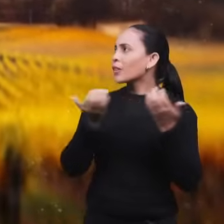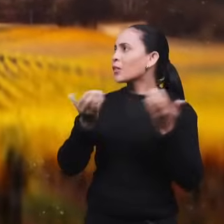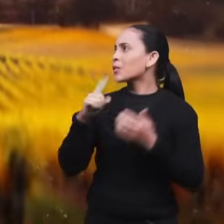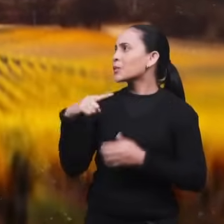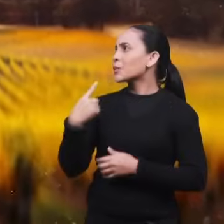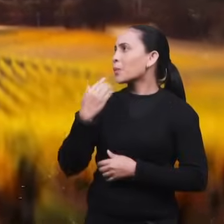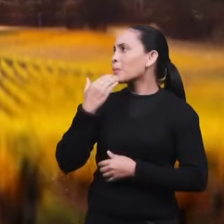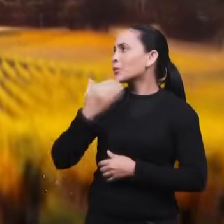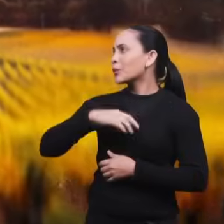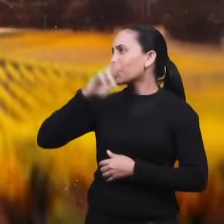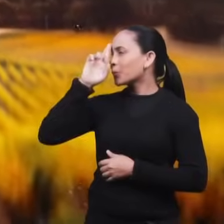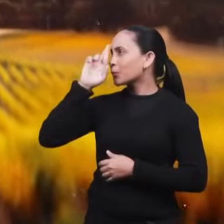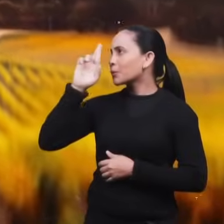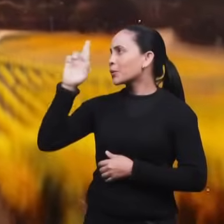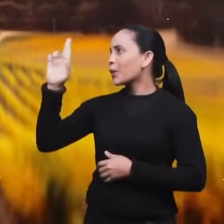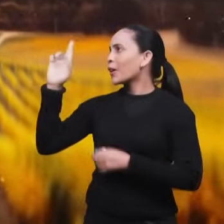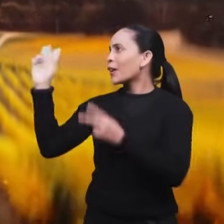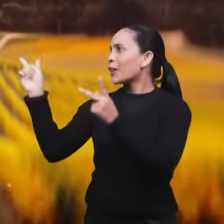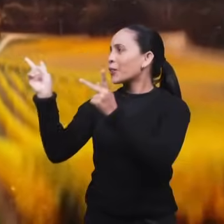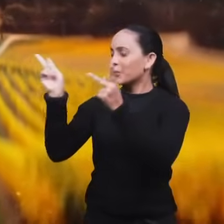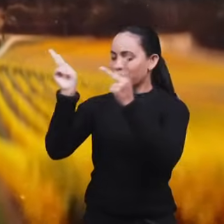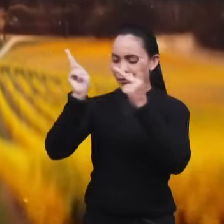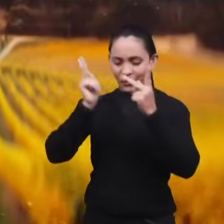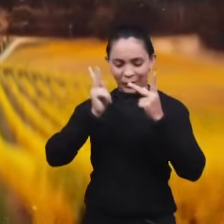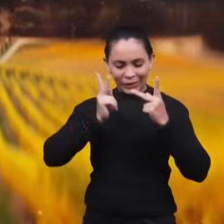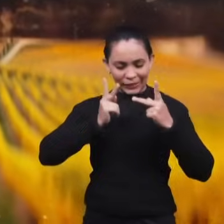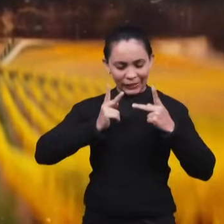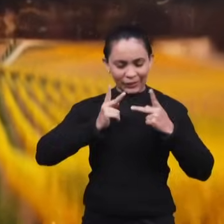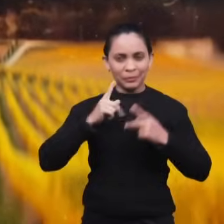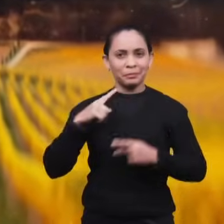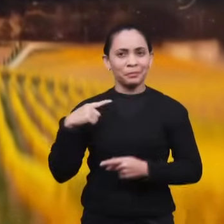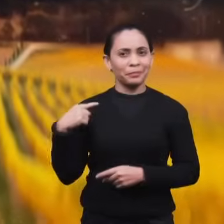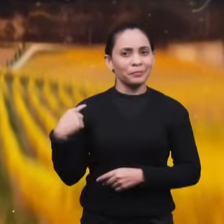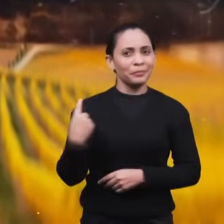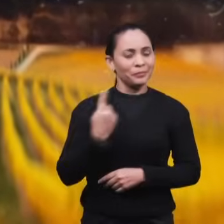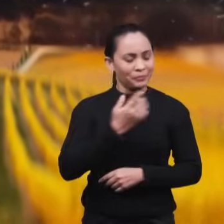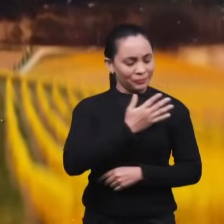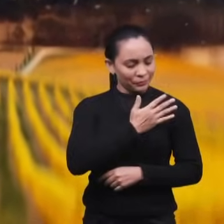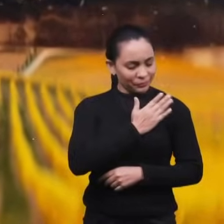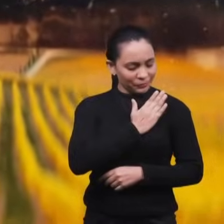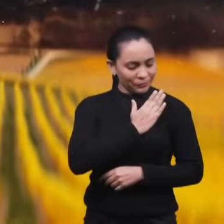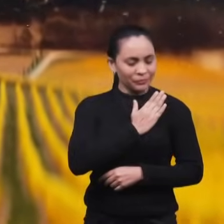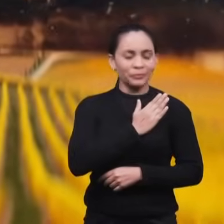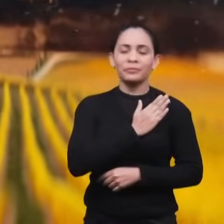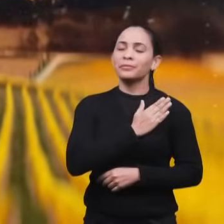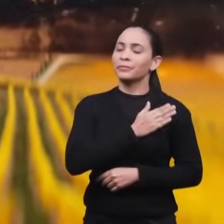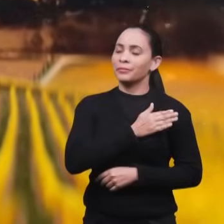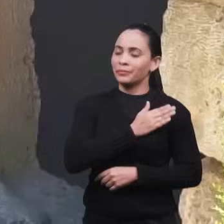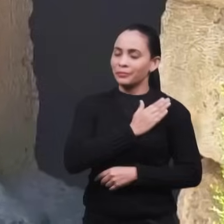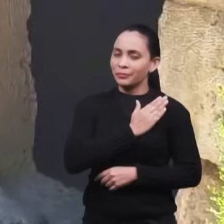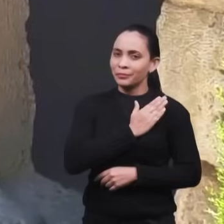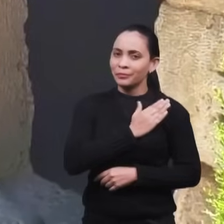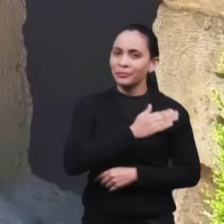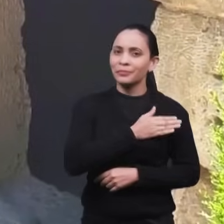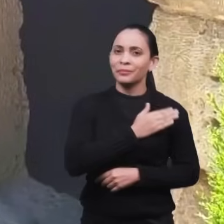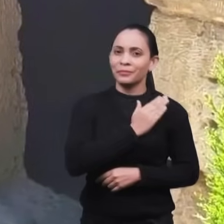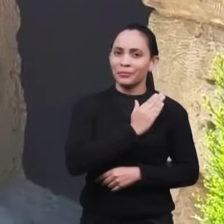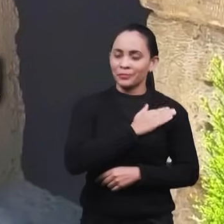Vem, Senhor, visita tua vinha,